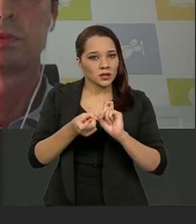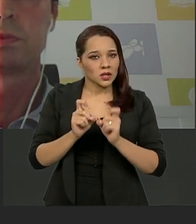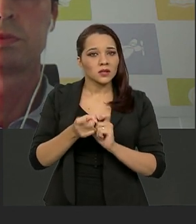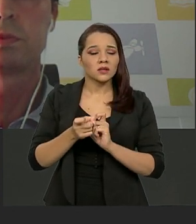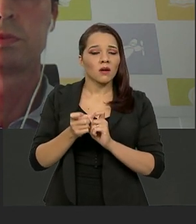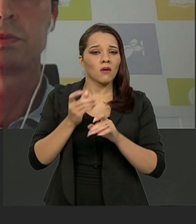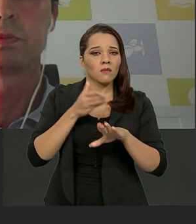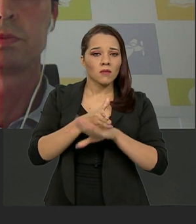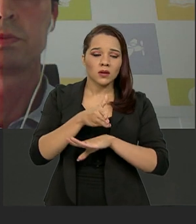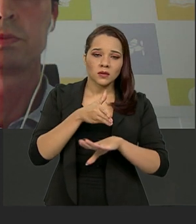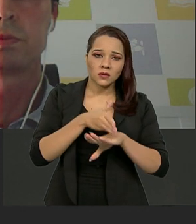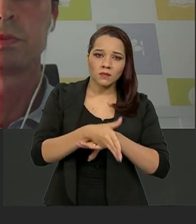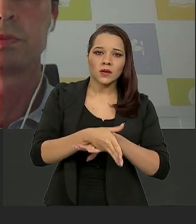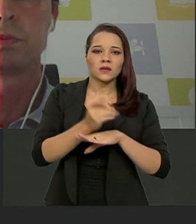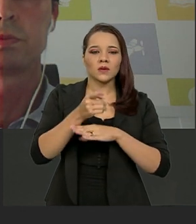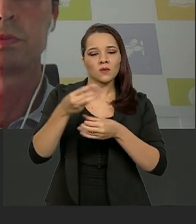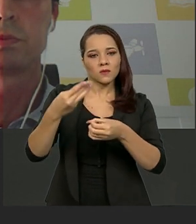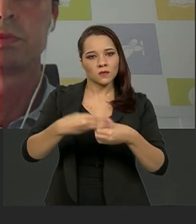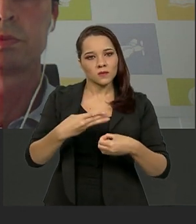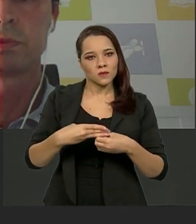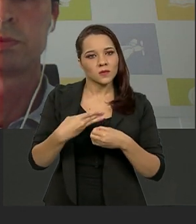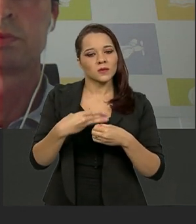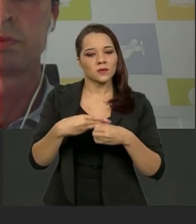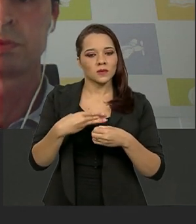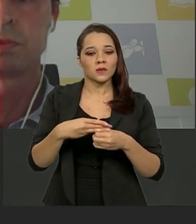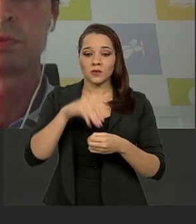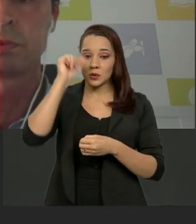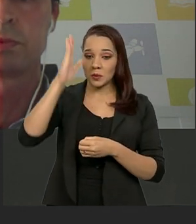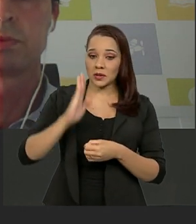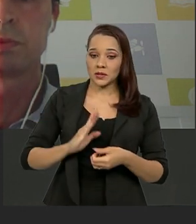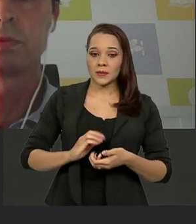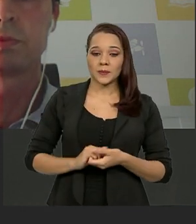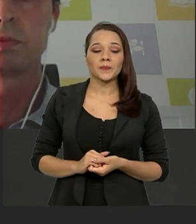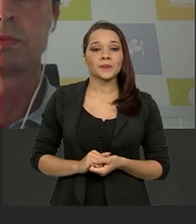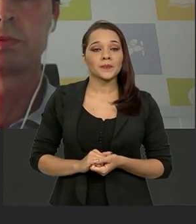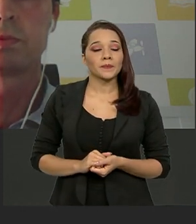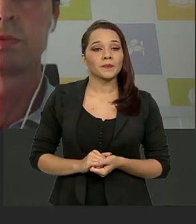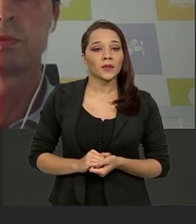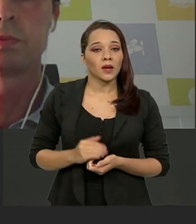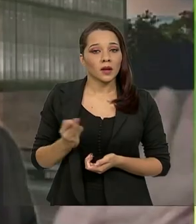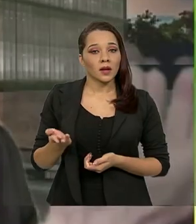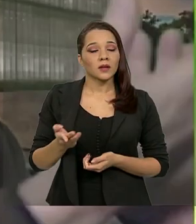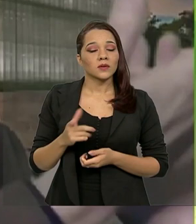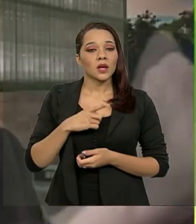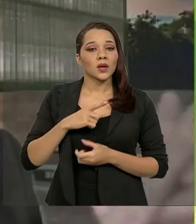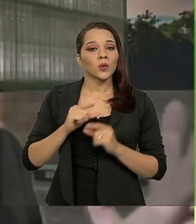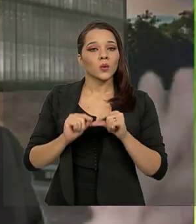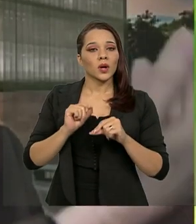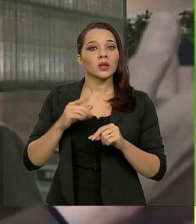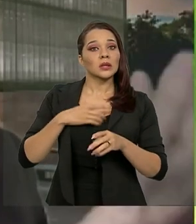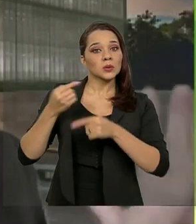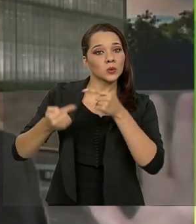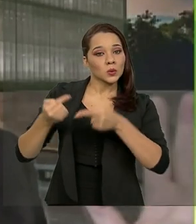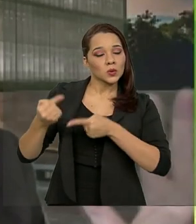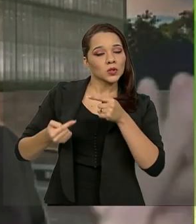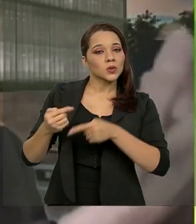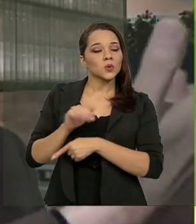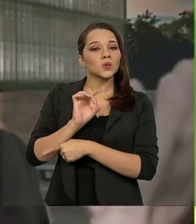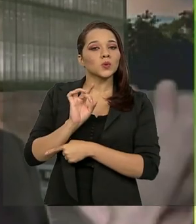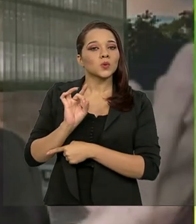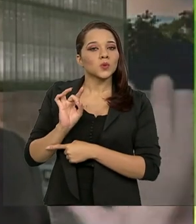a participação dos municípios brasileiros. E estariam sendo discutidos